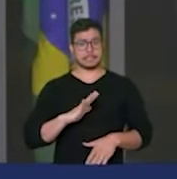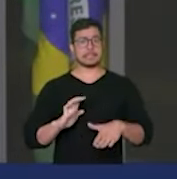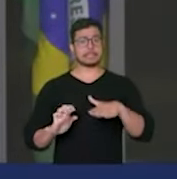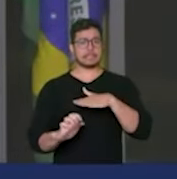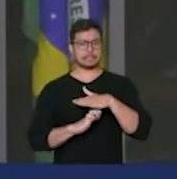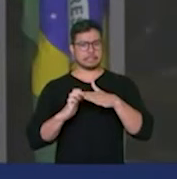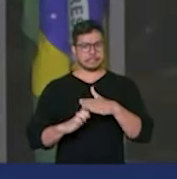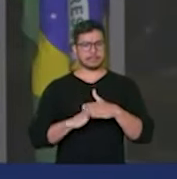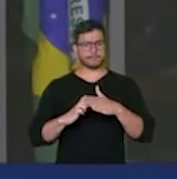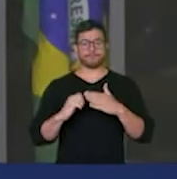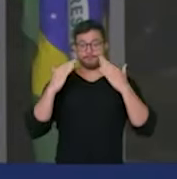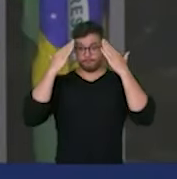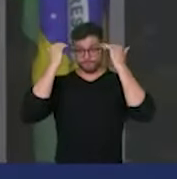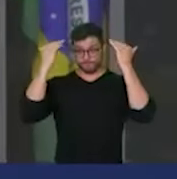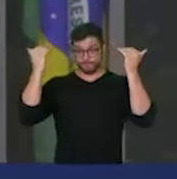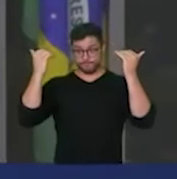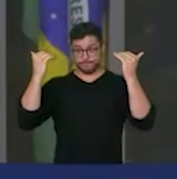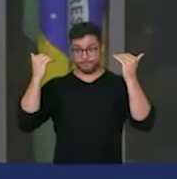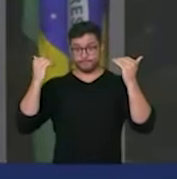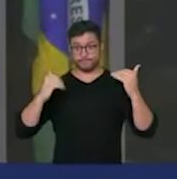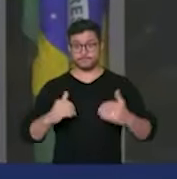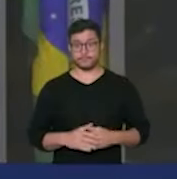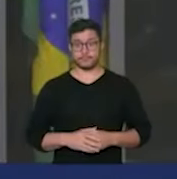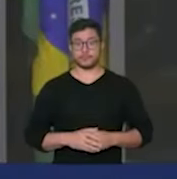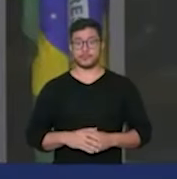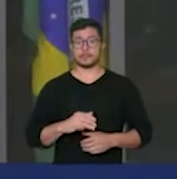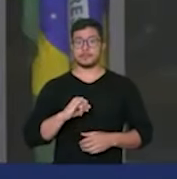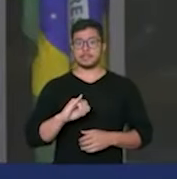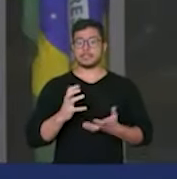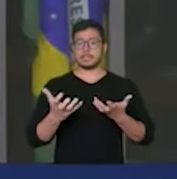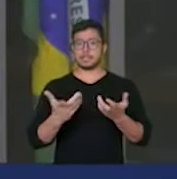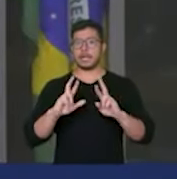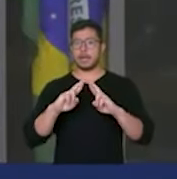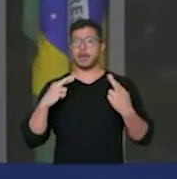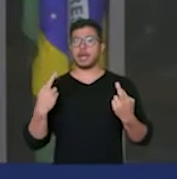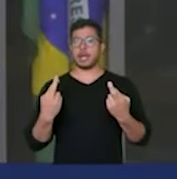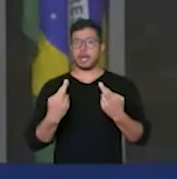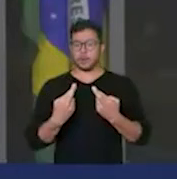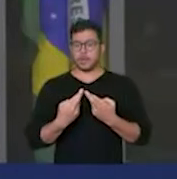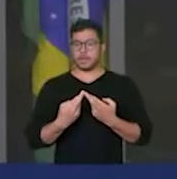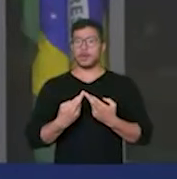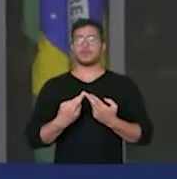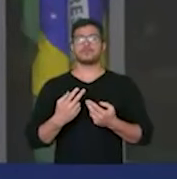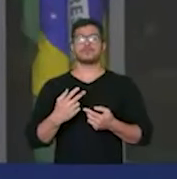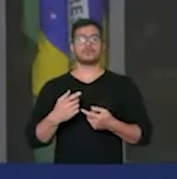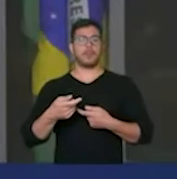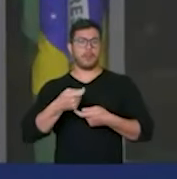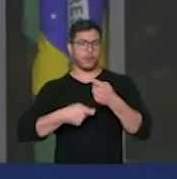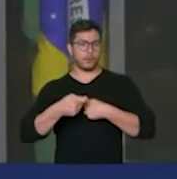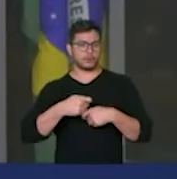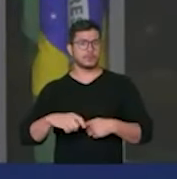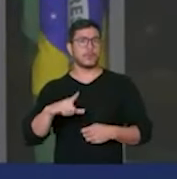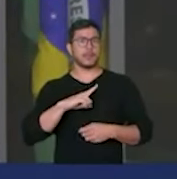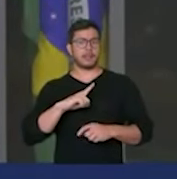costumo falar que se você quiser fazer uma grande reunião de negócios, vai na maratona de Nova York ou de Boston, ou vai na maratona de Berlim, que lá estão os principais executivos